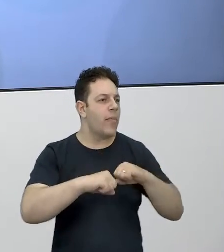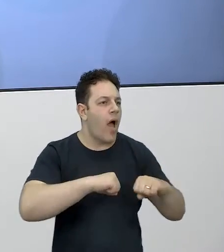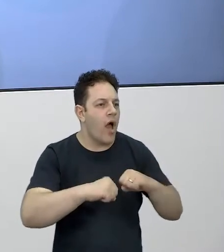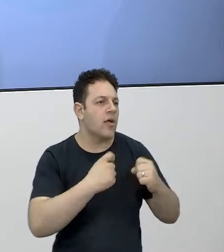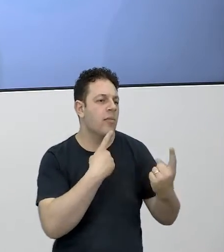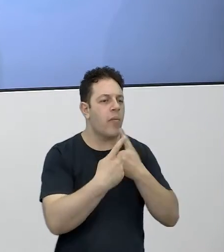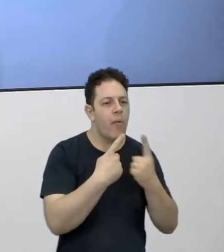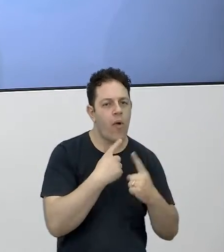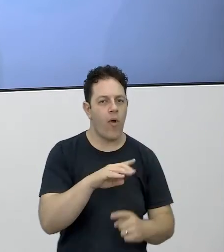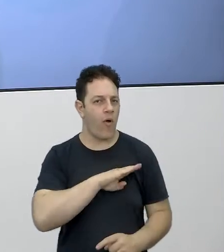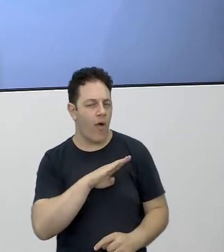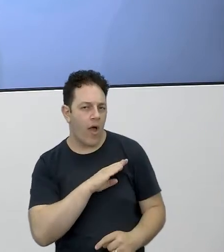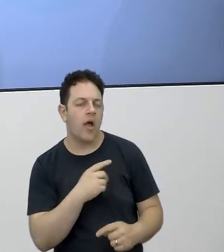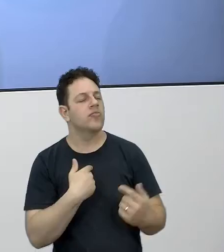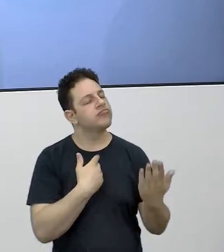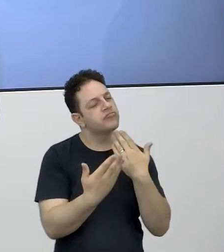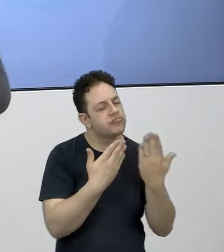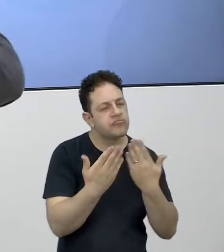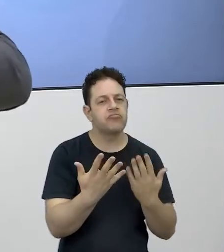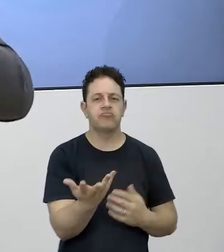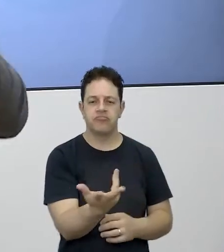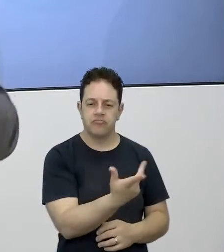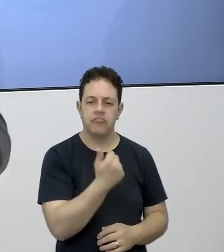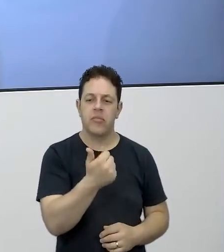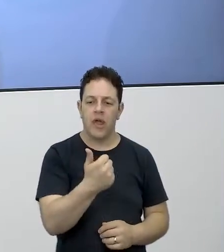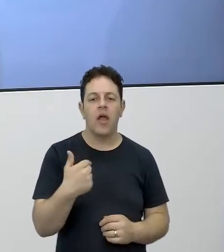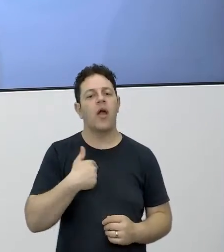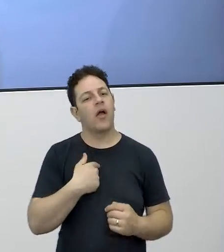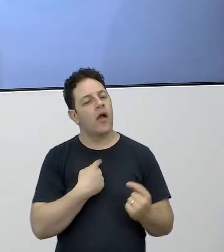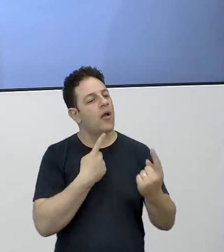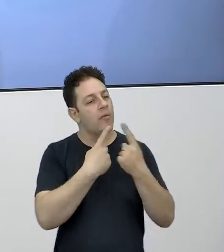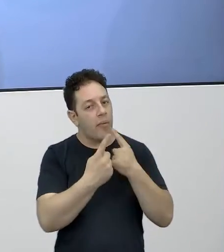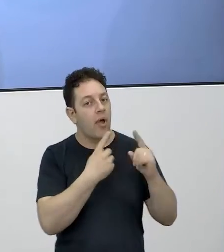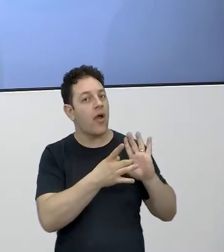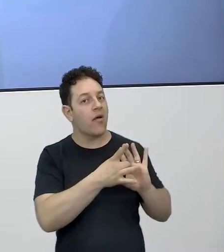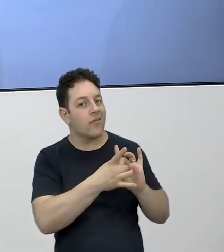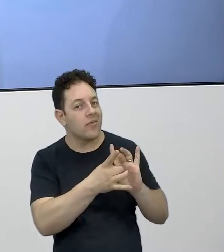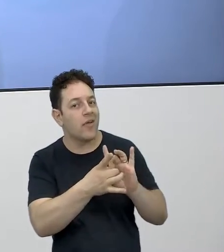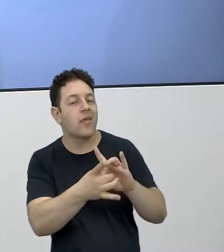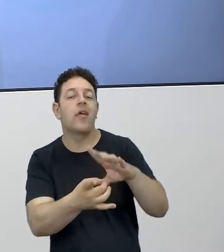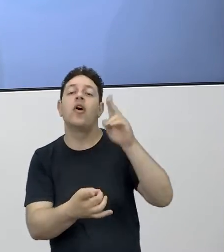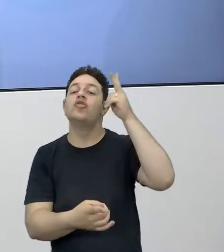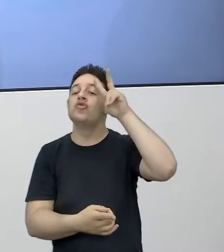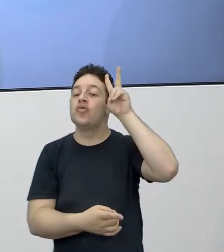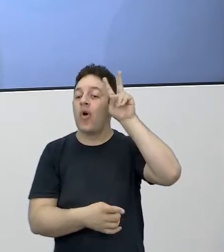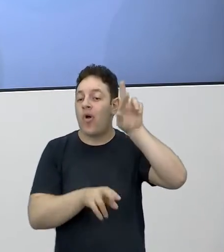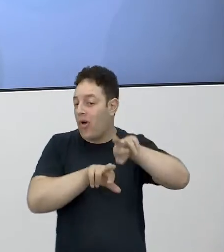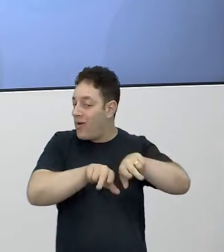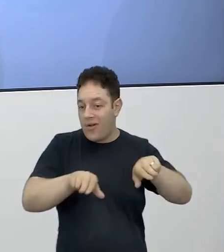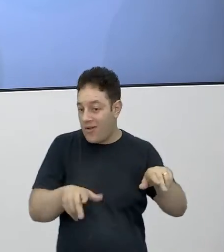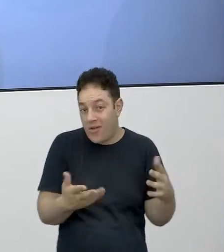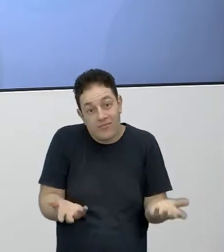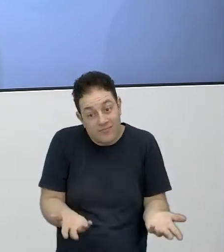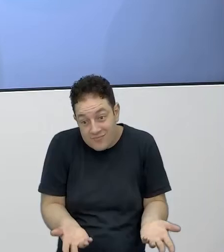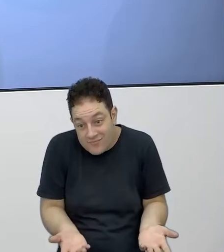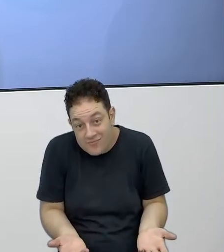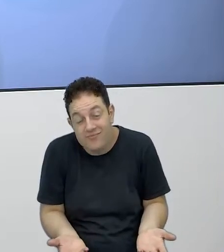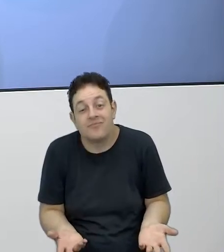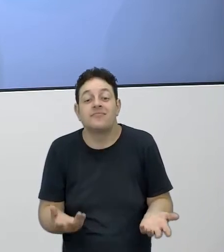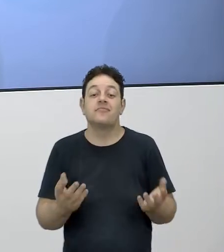aí rola um papo cabeça muitas vezes, tá lá eu contextualizando historicamente os assuntos. Ou